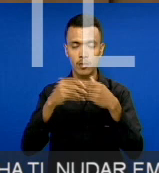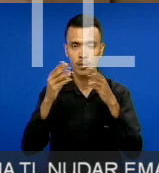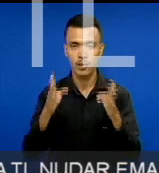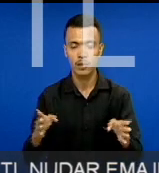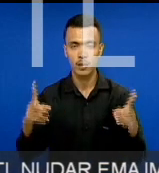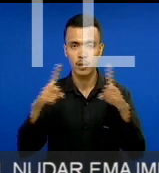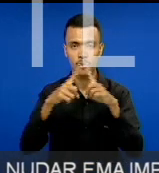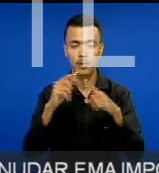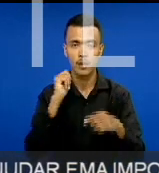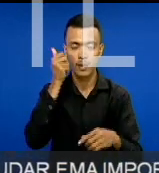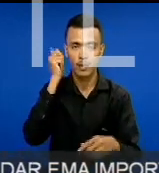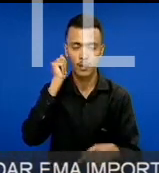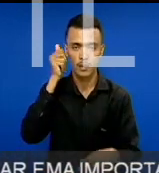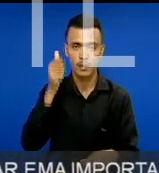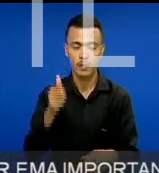ASEAN. I just want to say that